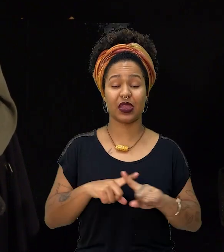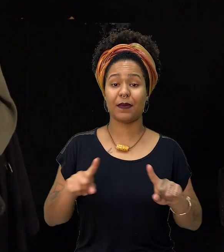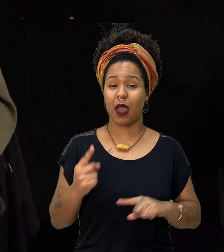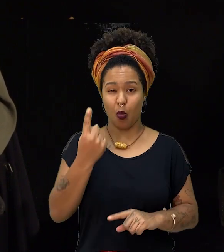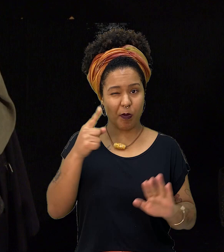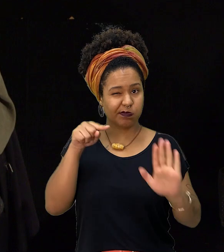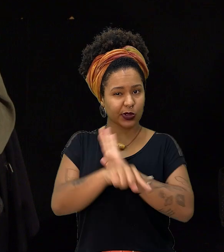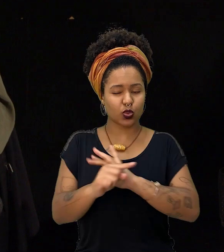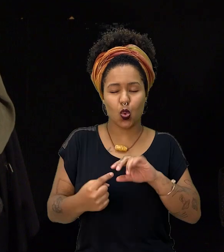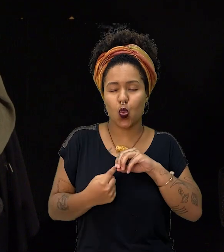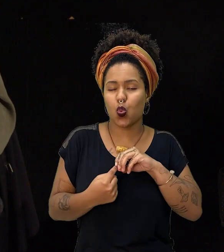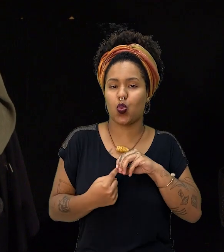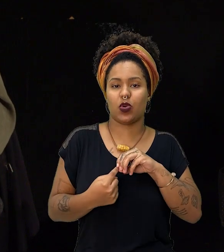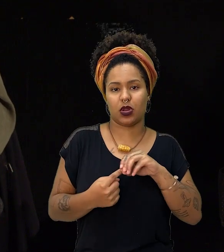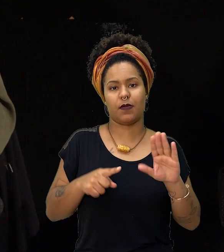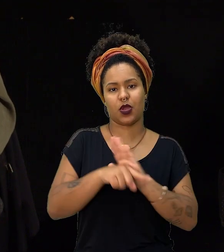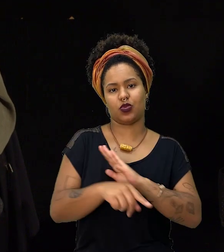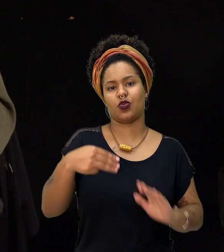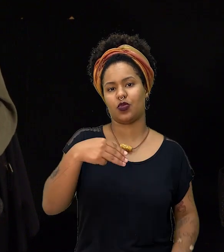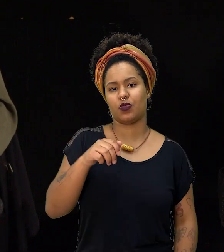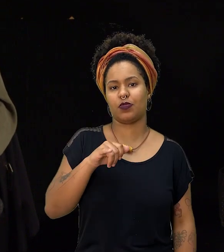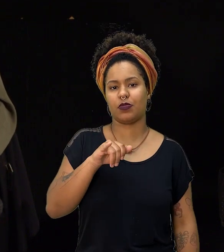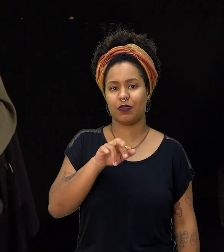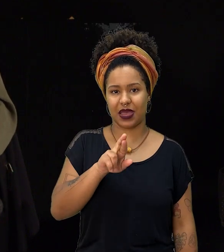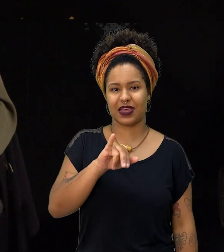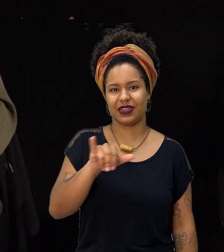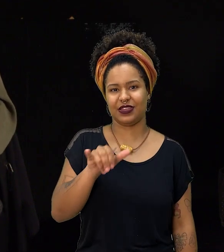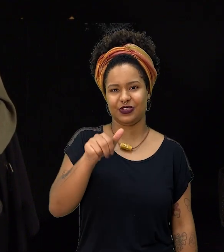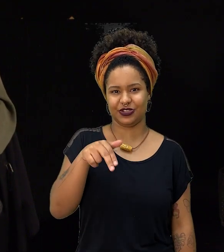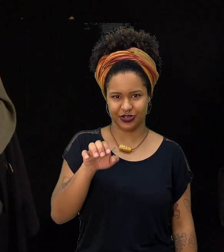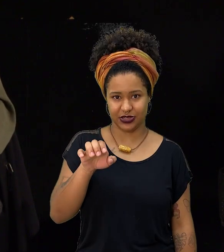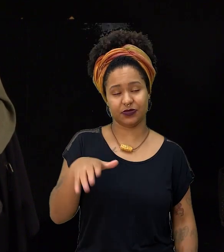delas, única, foi para Marijane. Então, Marijane...